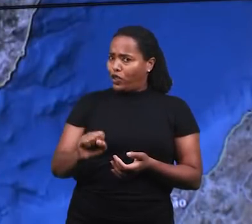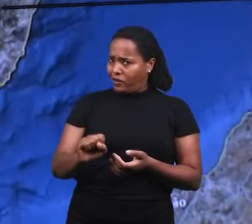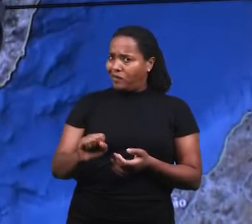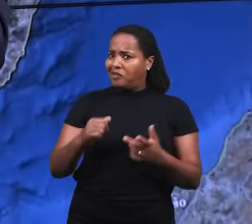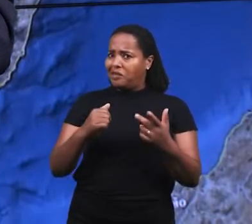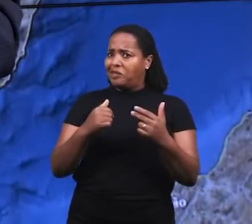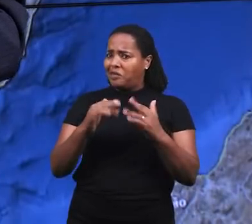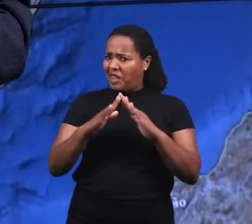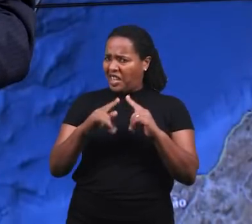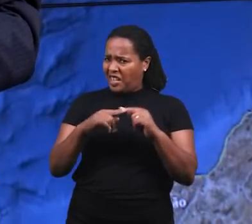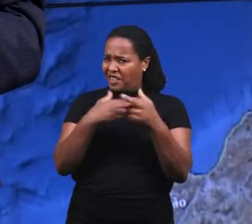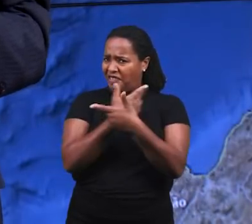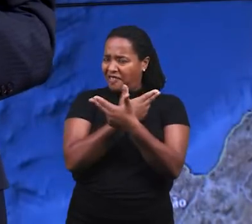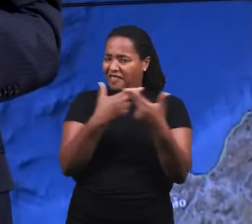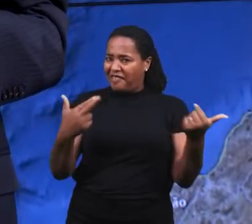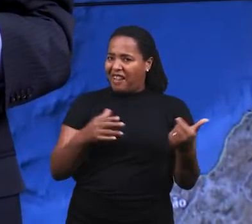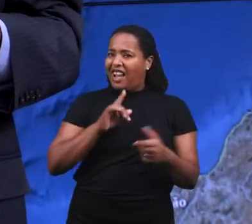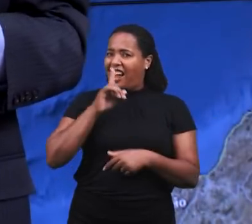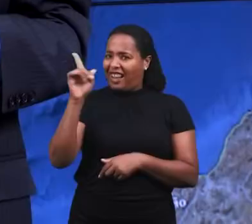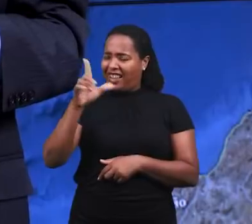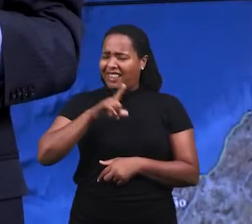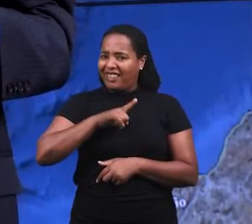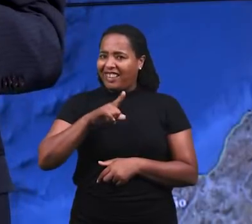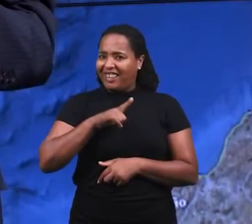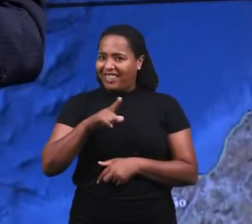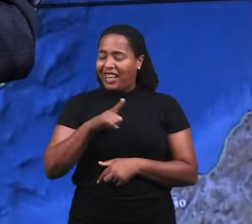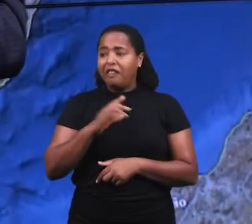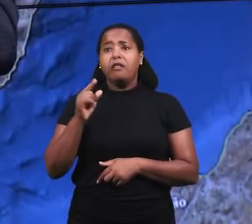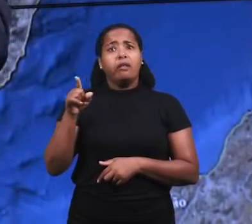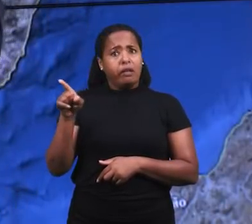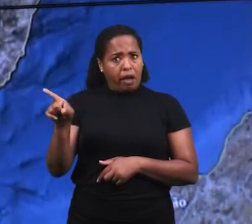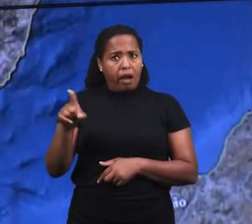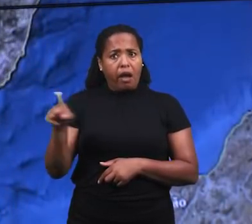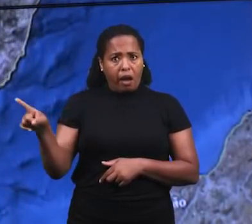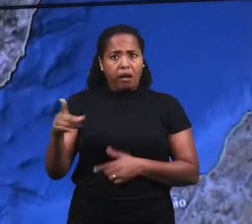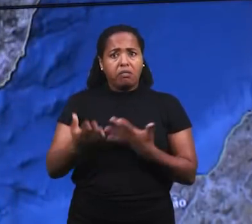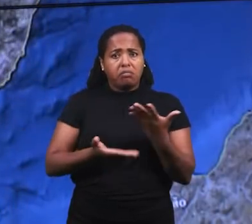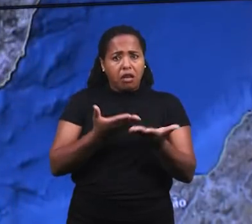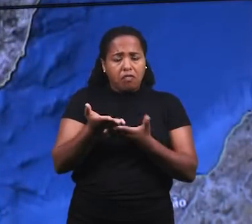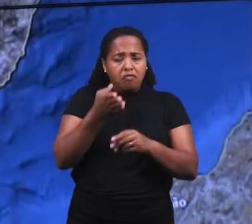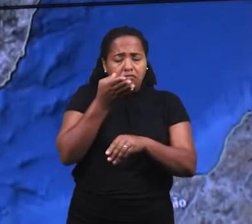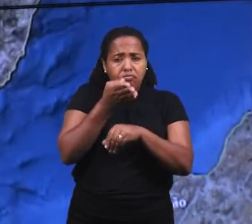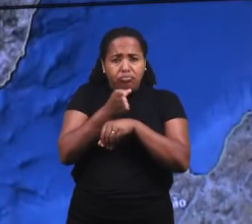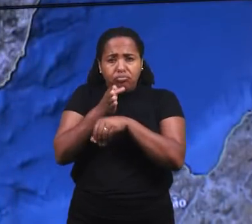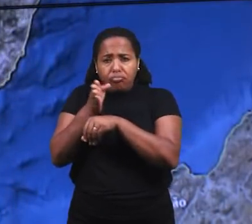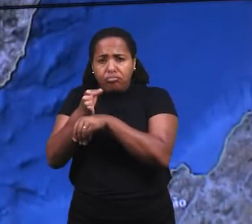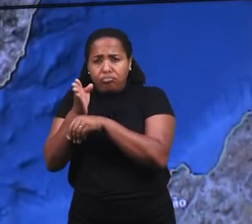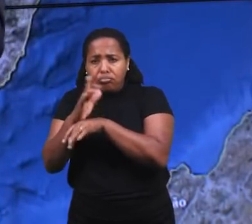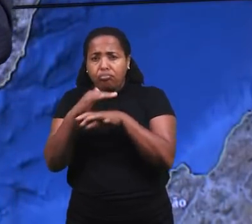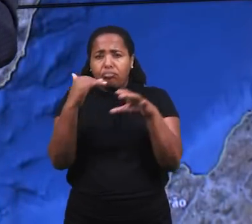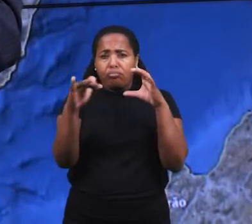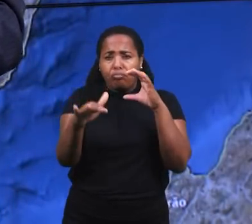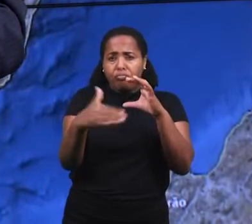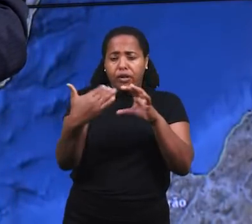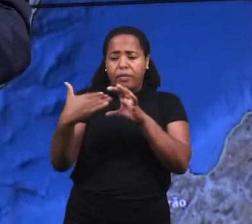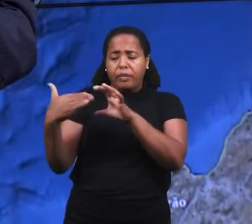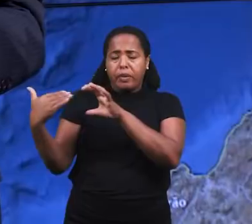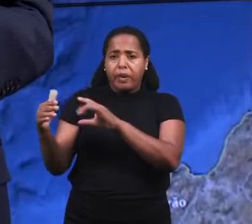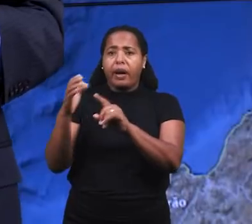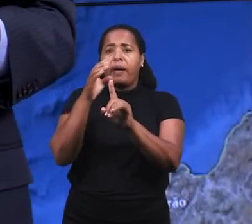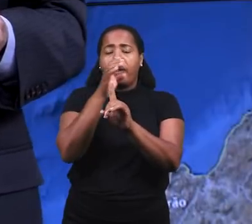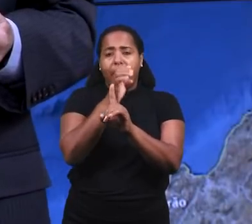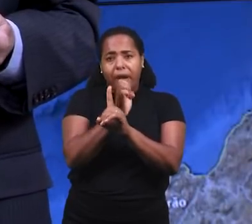em Portugal, de norte a sul do país. São várias igrejas que nós temos ali e que os nossos irmãos têm participado com